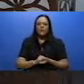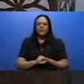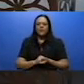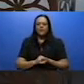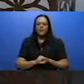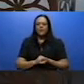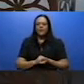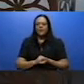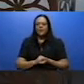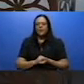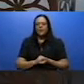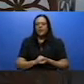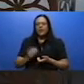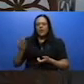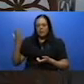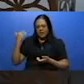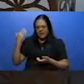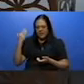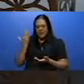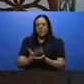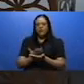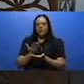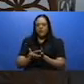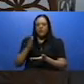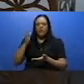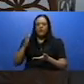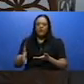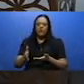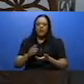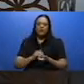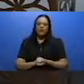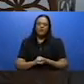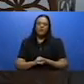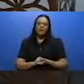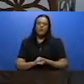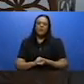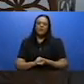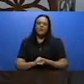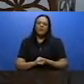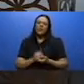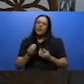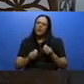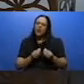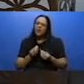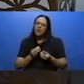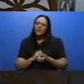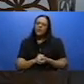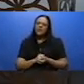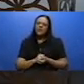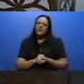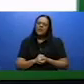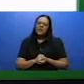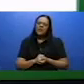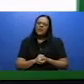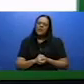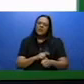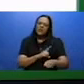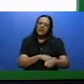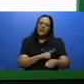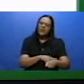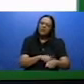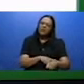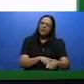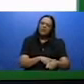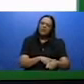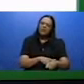Tudo aquilo que a gente já estudou? Será que foi daquele jeito? Quanto tempo você acha que surgiu a